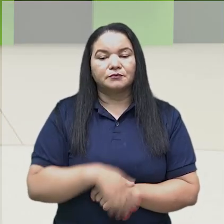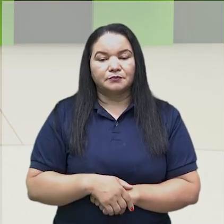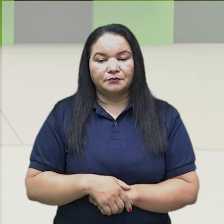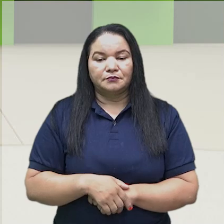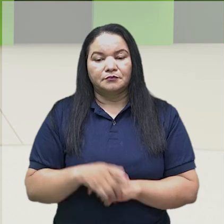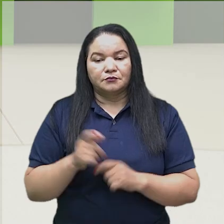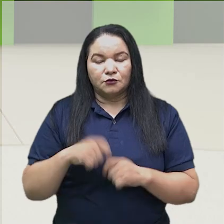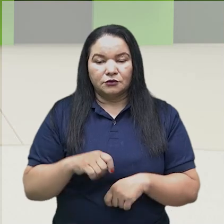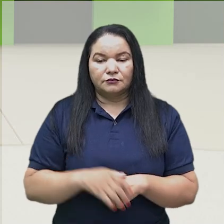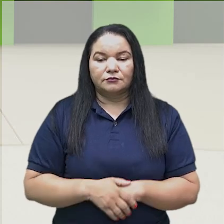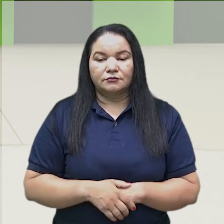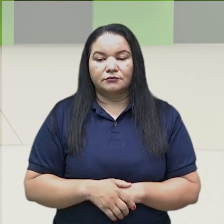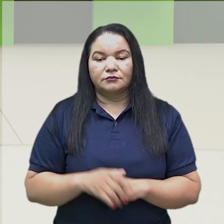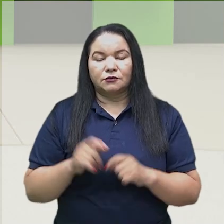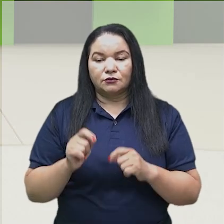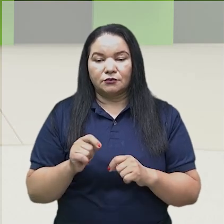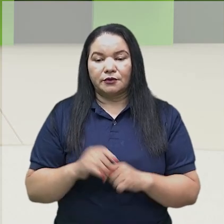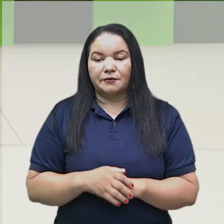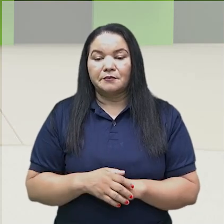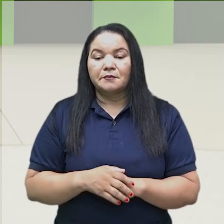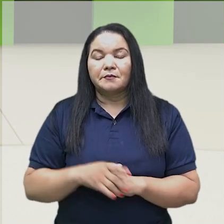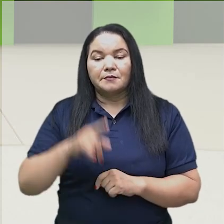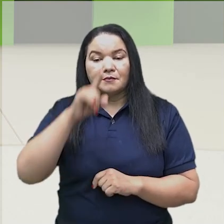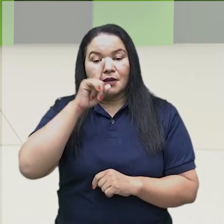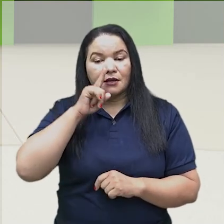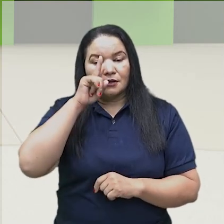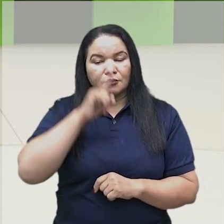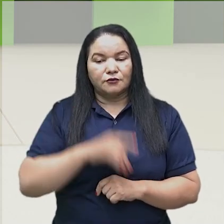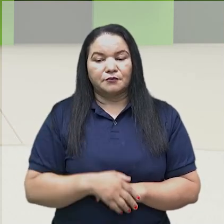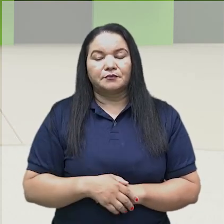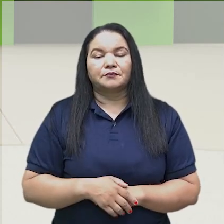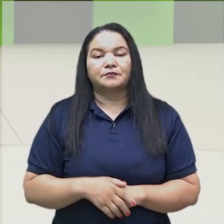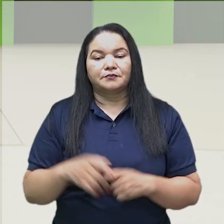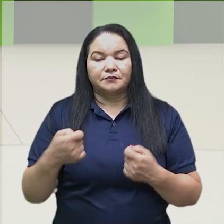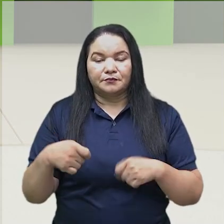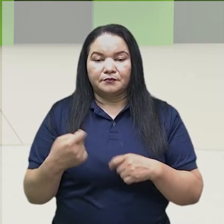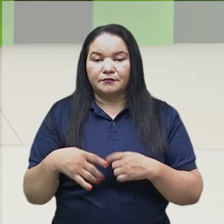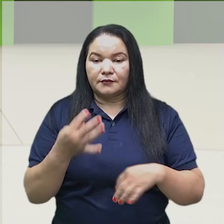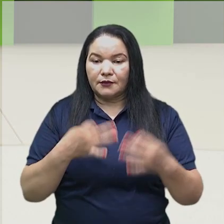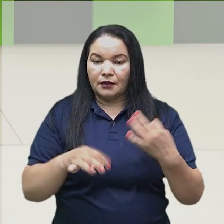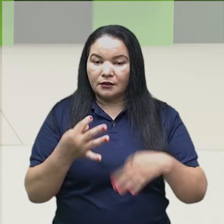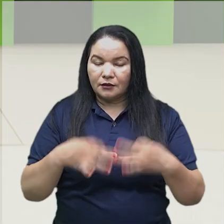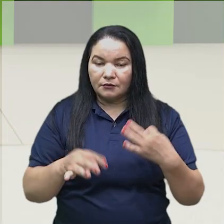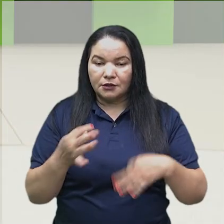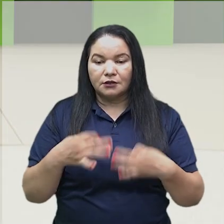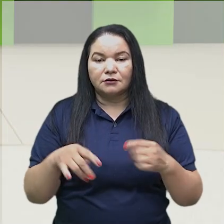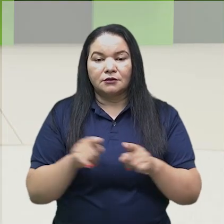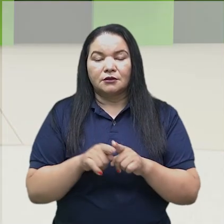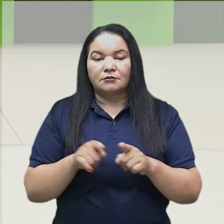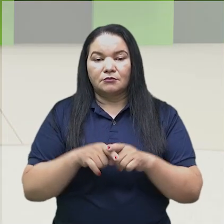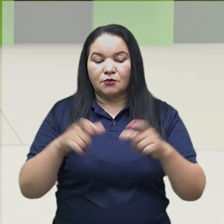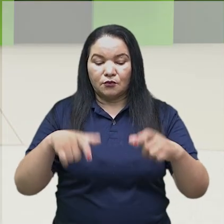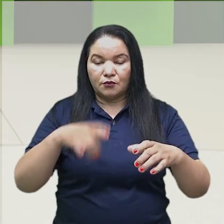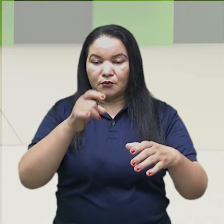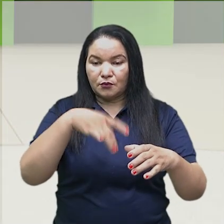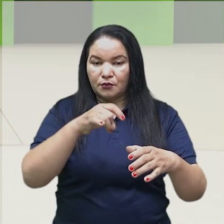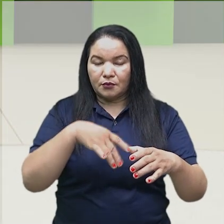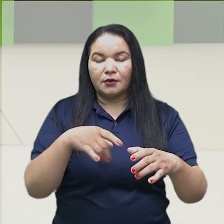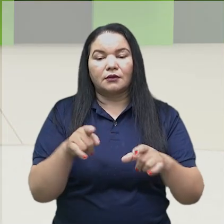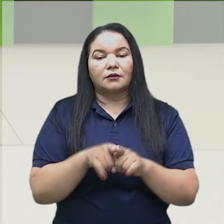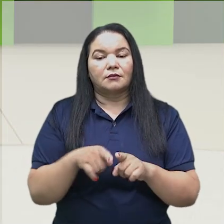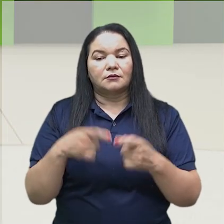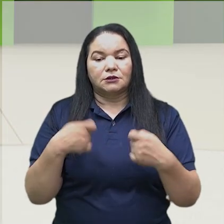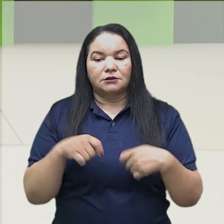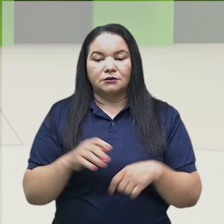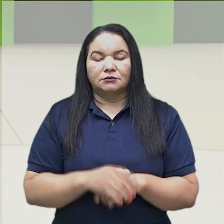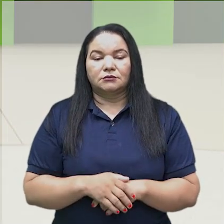Então é possível, para os resíduos perigosos, tem que ter um tratamento interno e um descarte local, e também